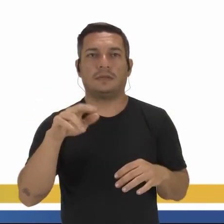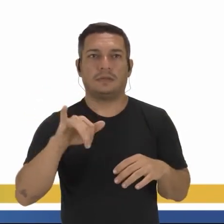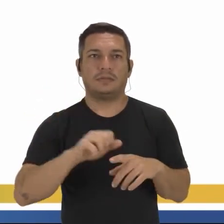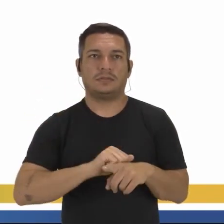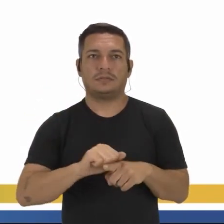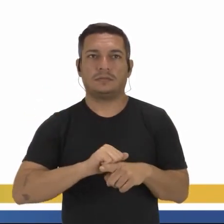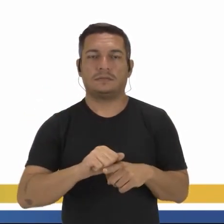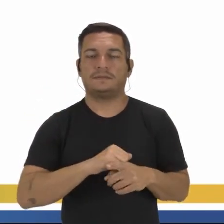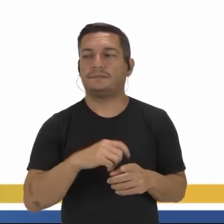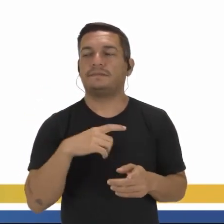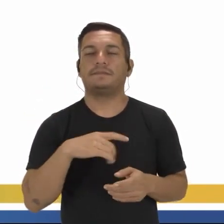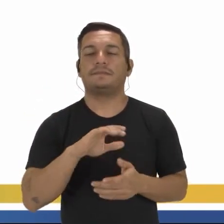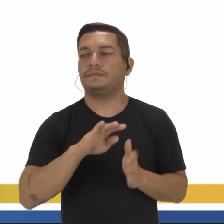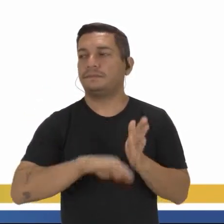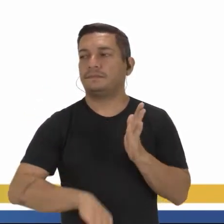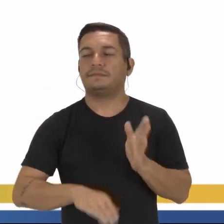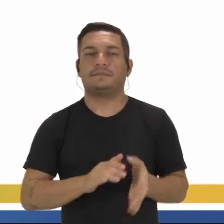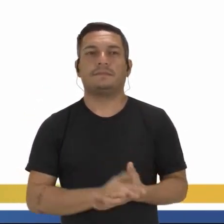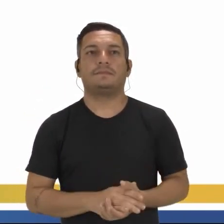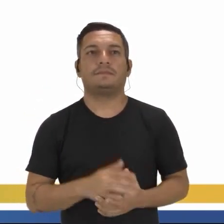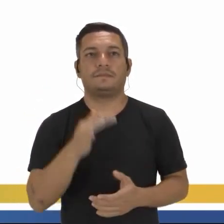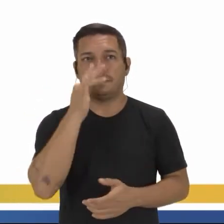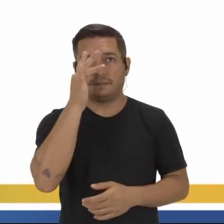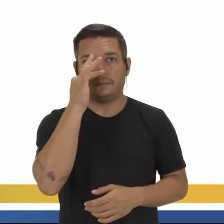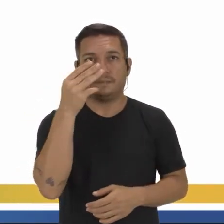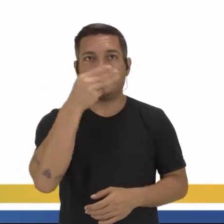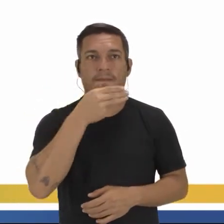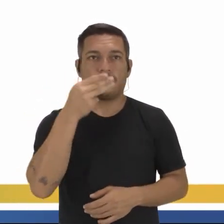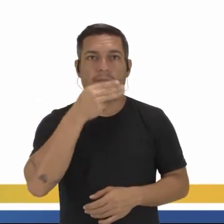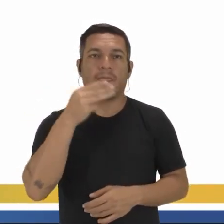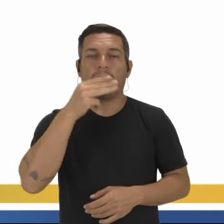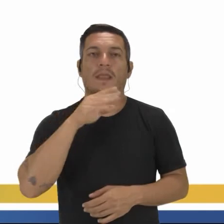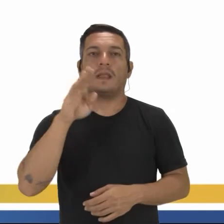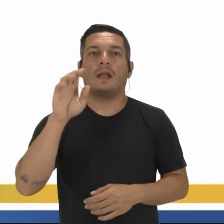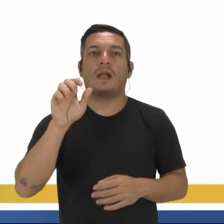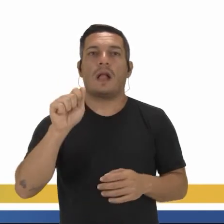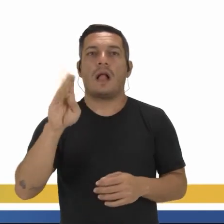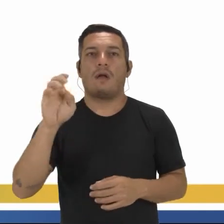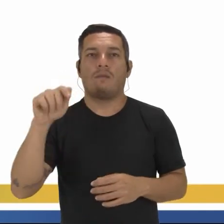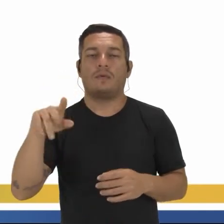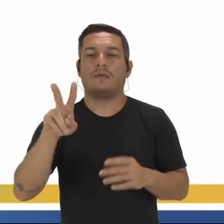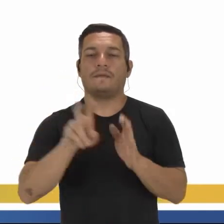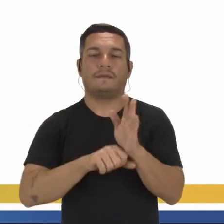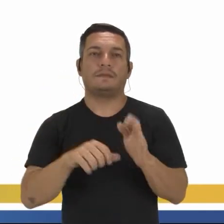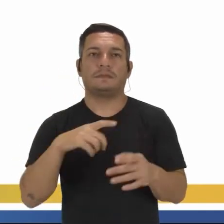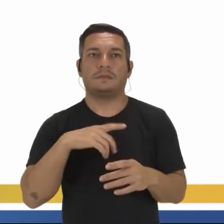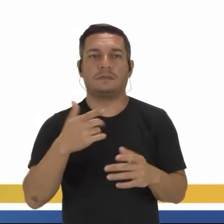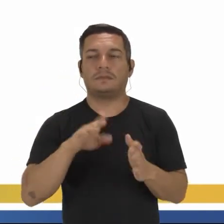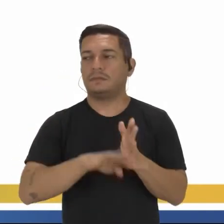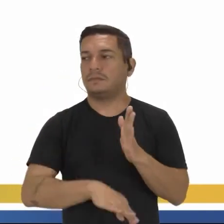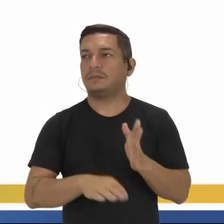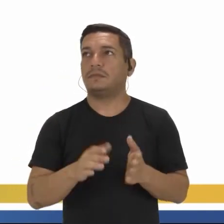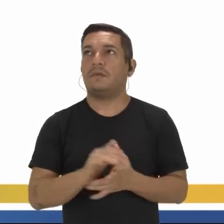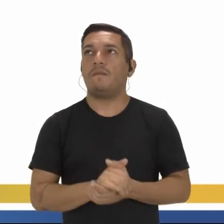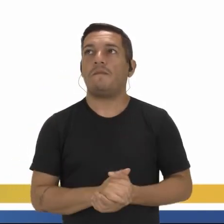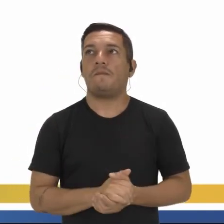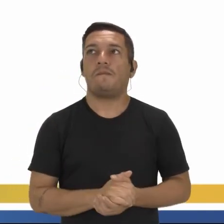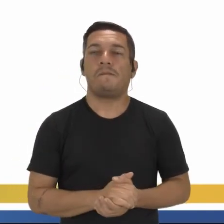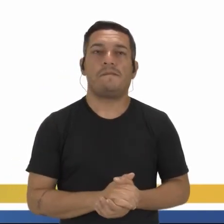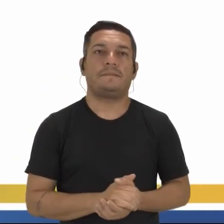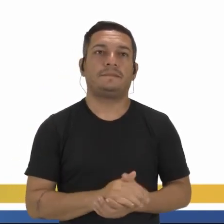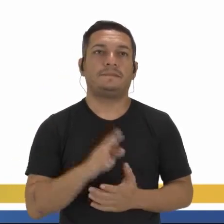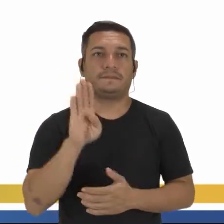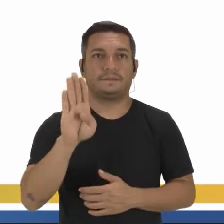e tênis também tem. Então, vamos por eliminação. Flores, açúcar tem, álbum tem e vírus também. Então, não é